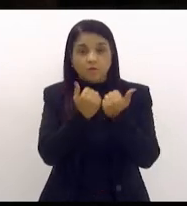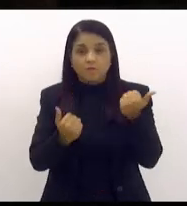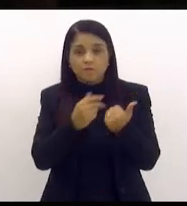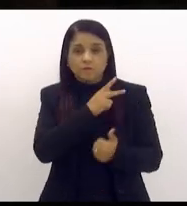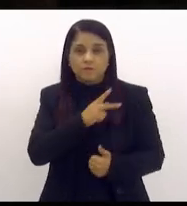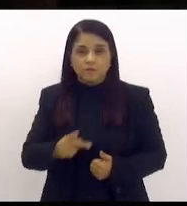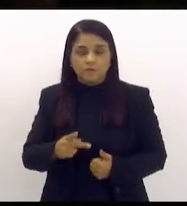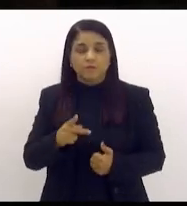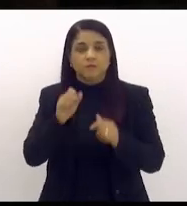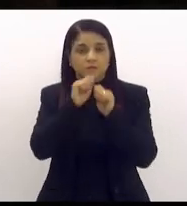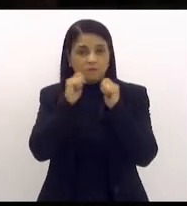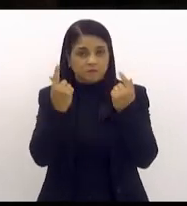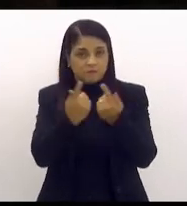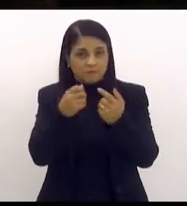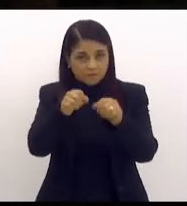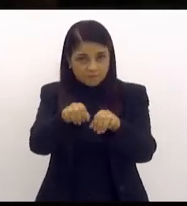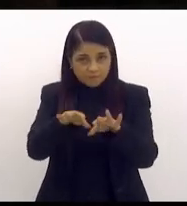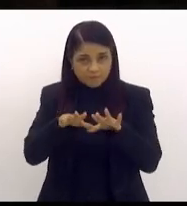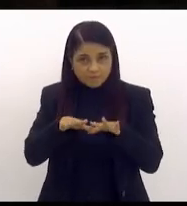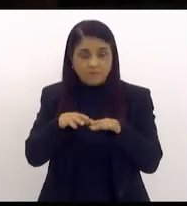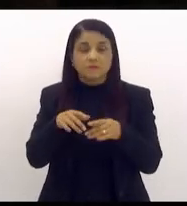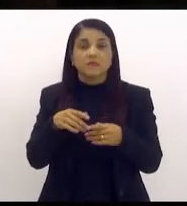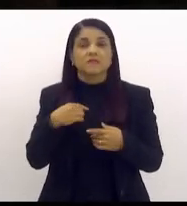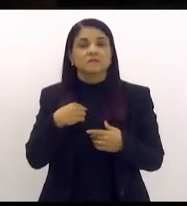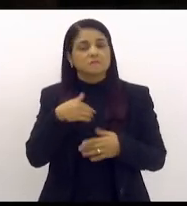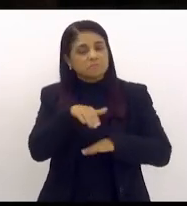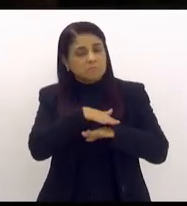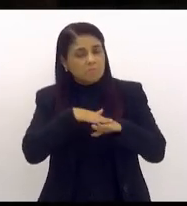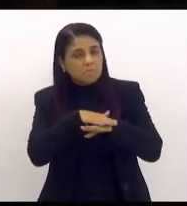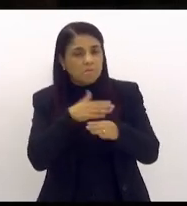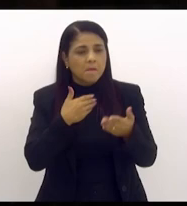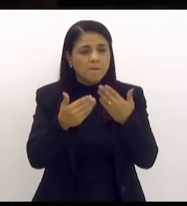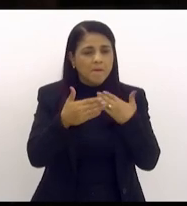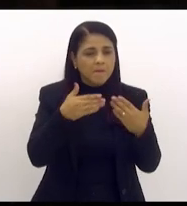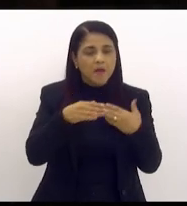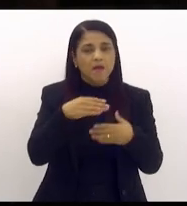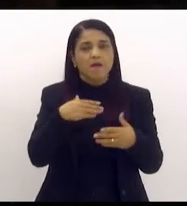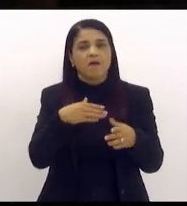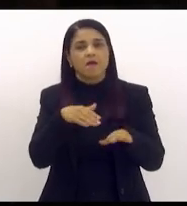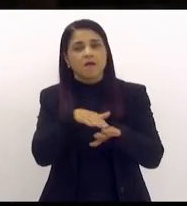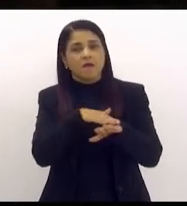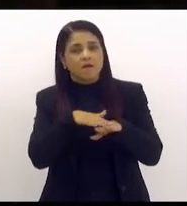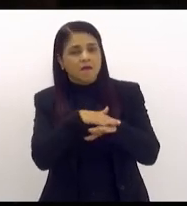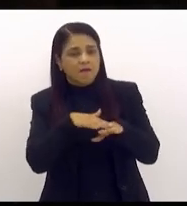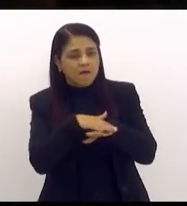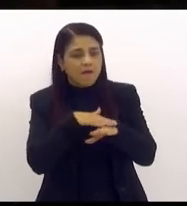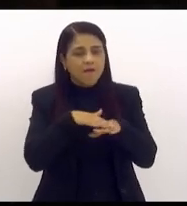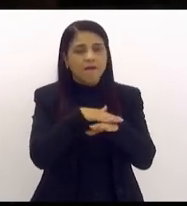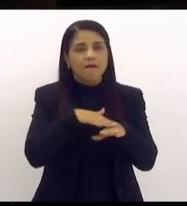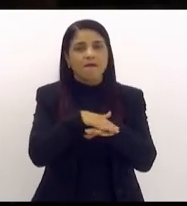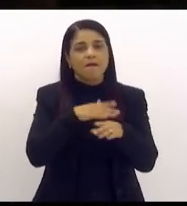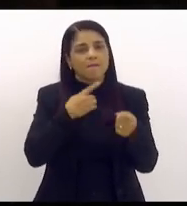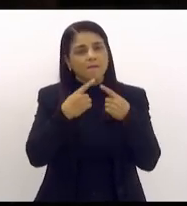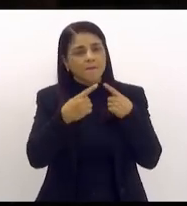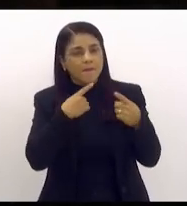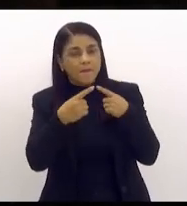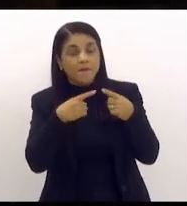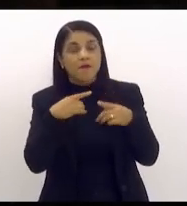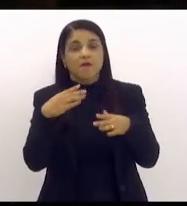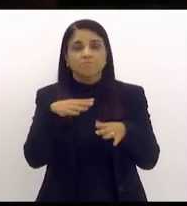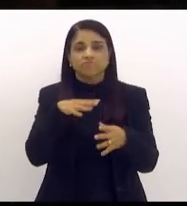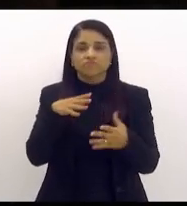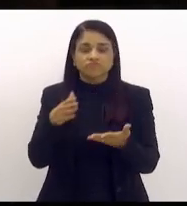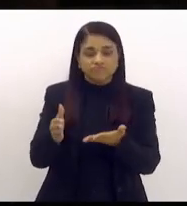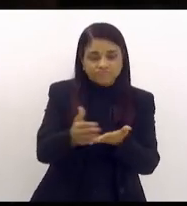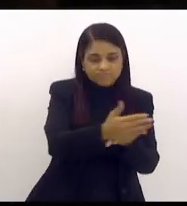Legislativa e uma pessoa com quem eu falo diariamente sobre a importância da recuperar a economia do